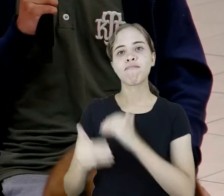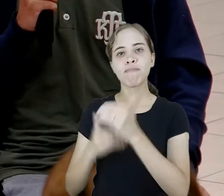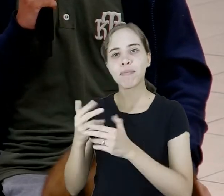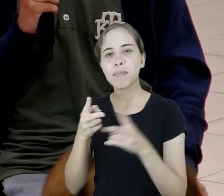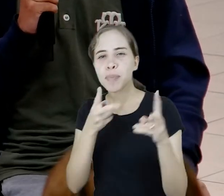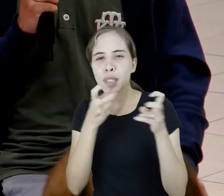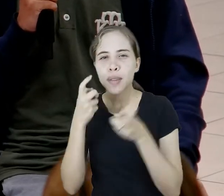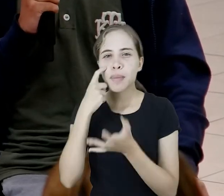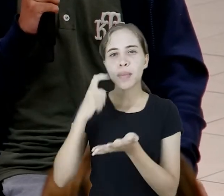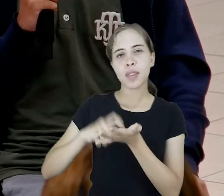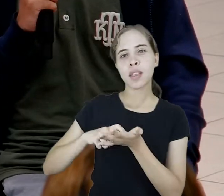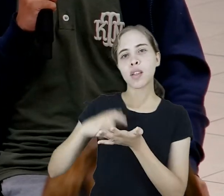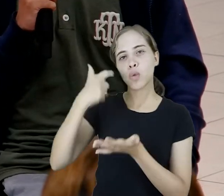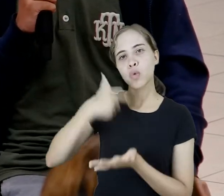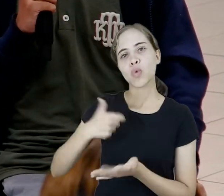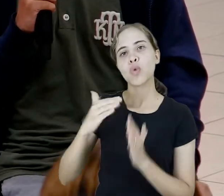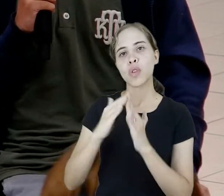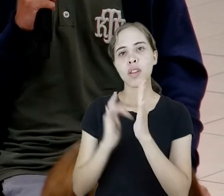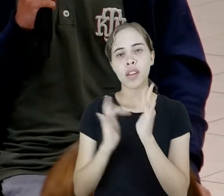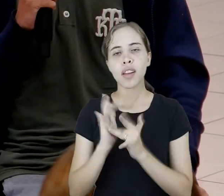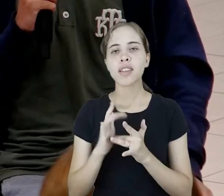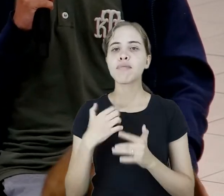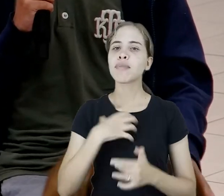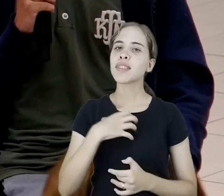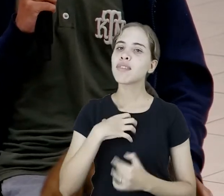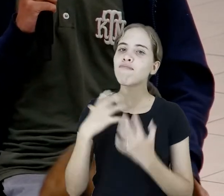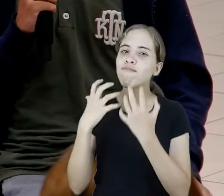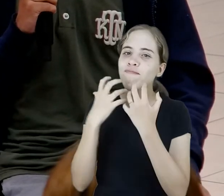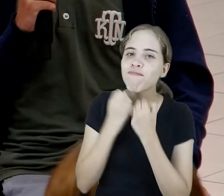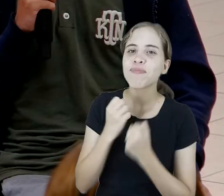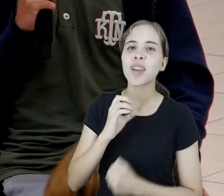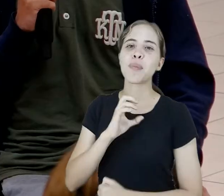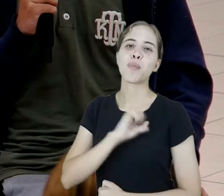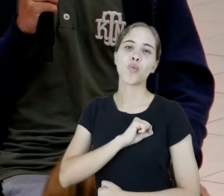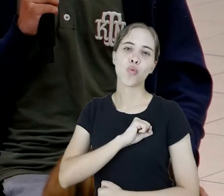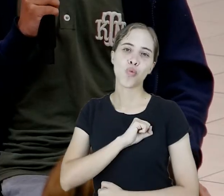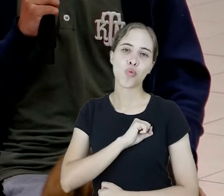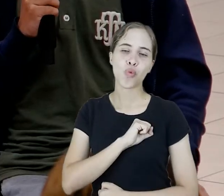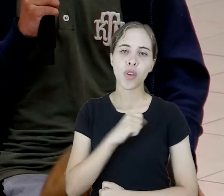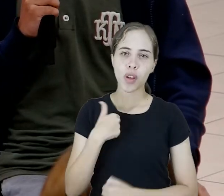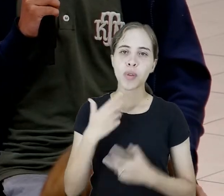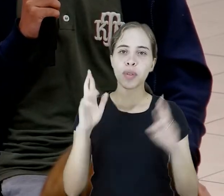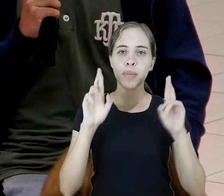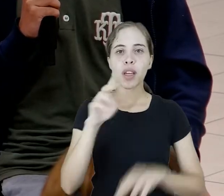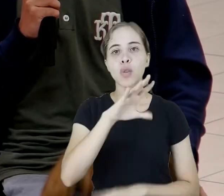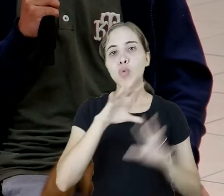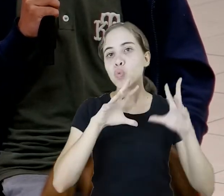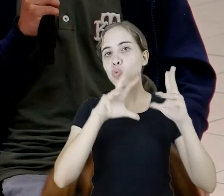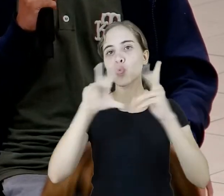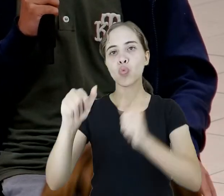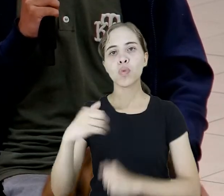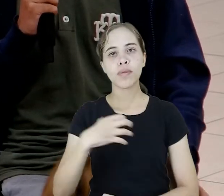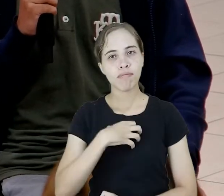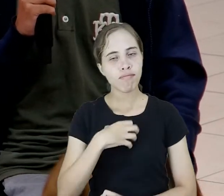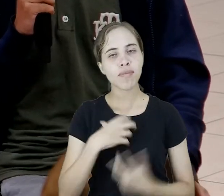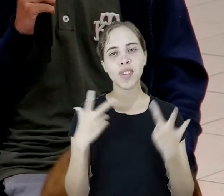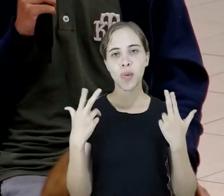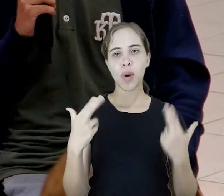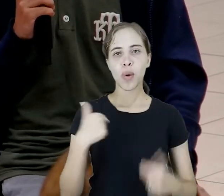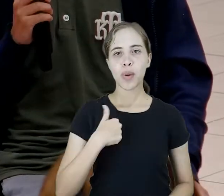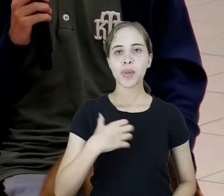perceber como eu sou da igreja, sou muito amado por lá. E eu espero que todos possam sentir esse mesmo